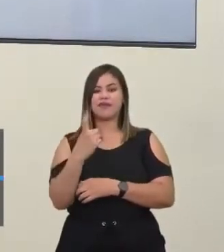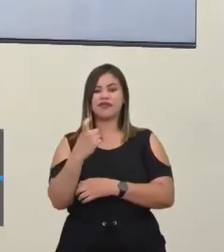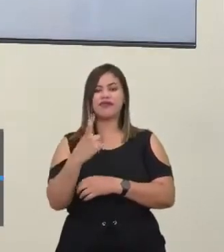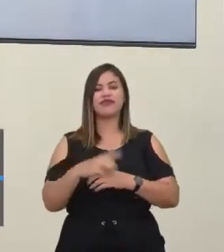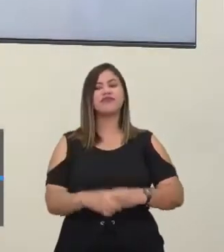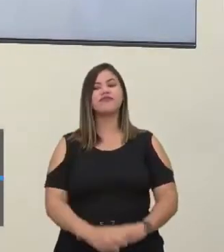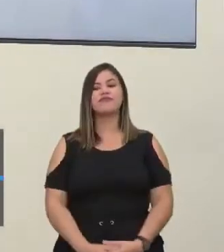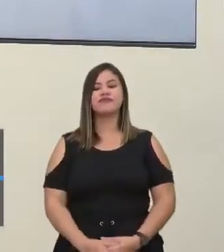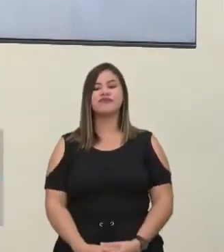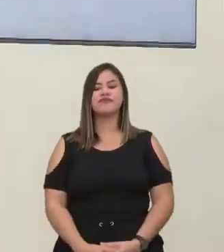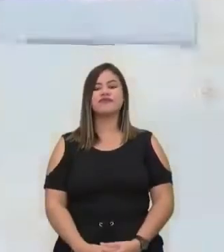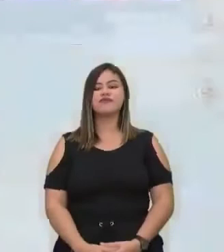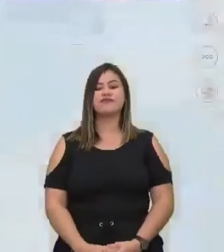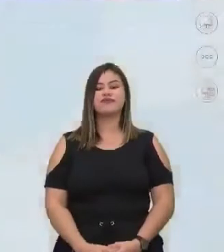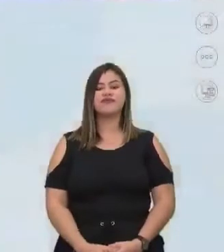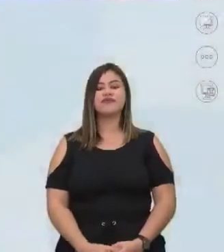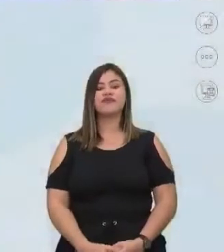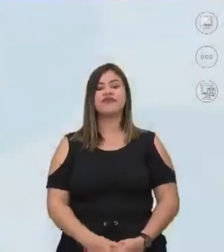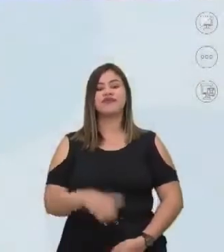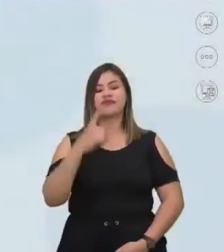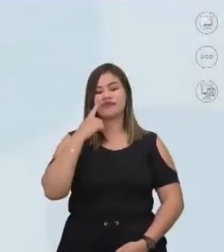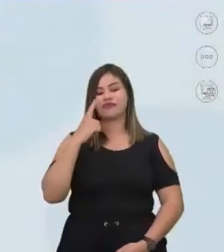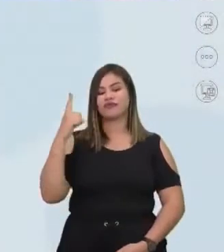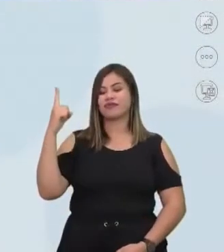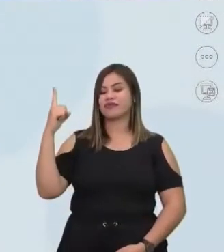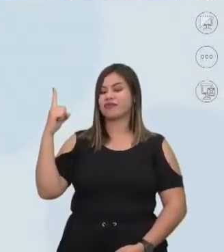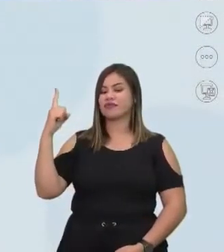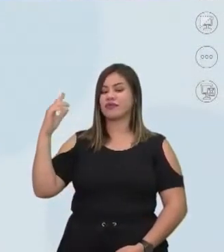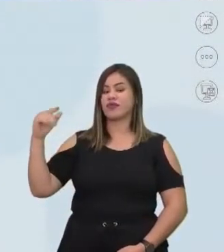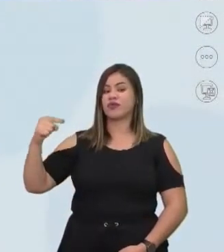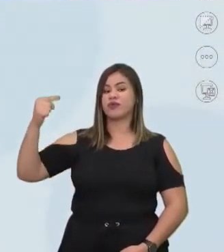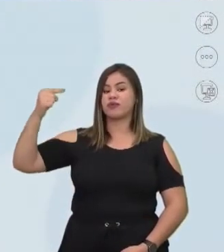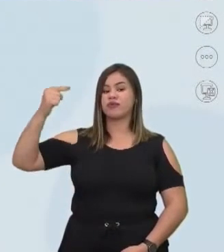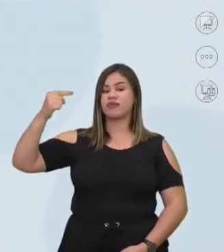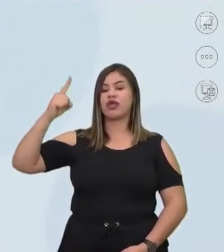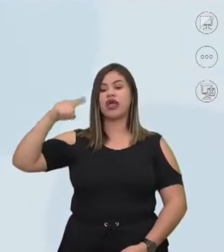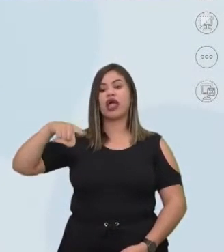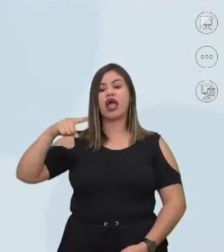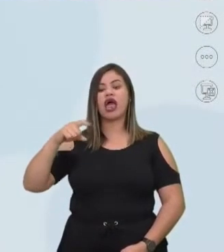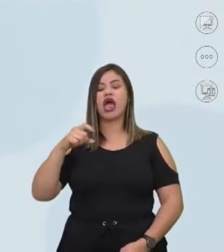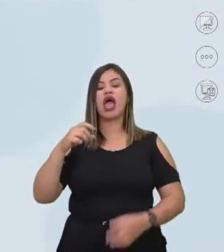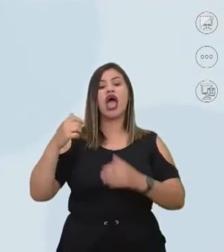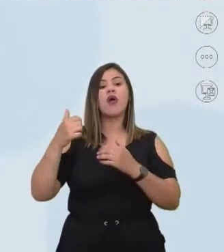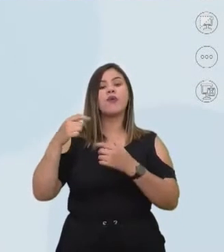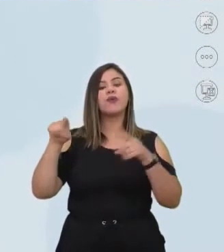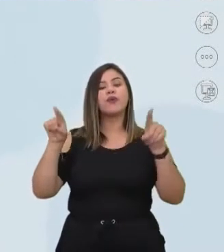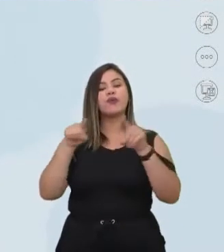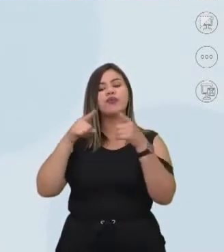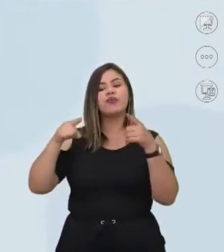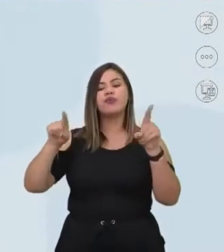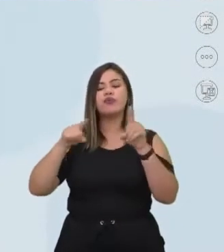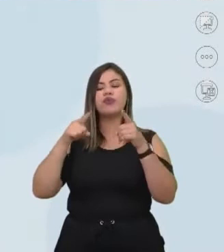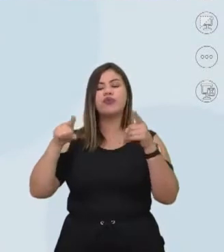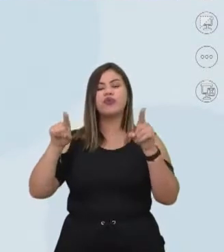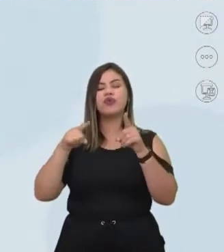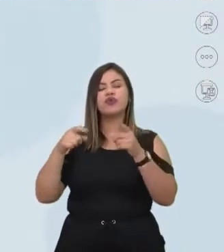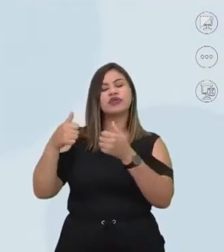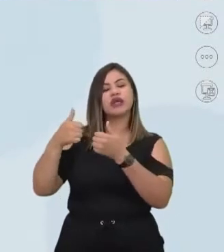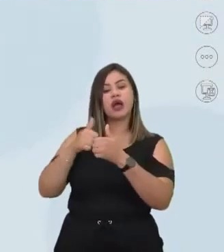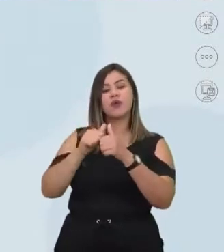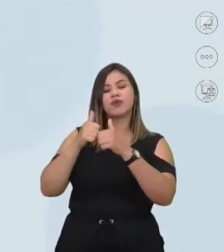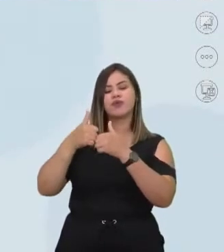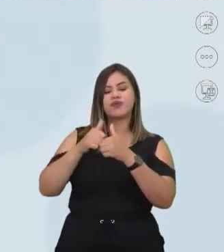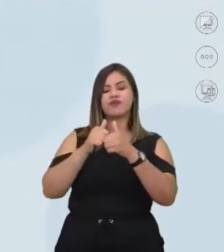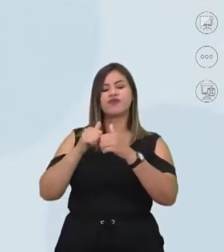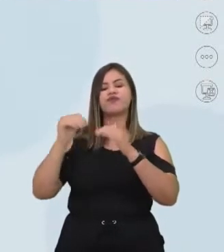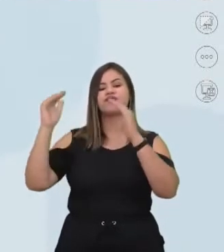tá? Aí nós temos os backing vocals, né, que geralmente é aquele chamado do coral, né, o coro, que acompanha o intérprete principal. O